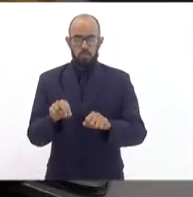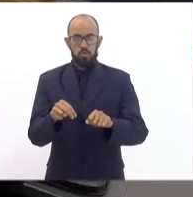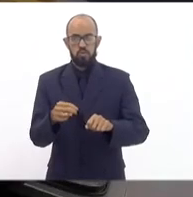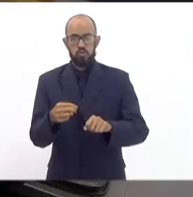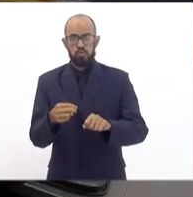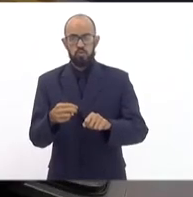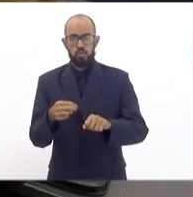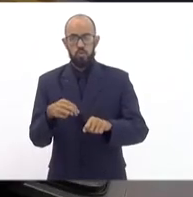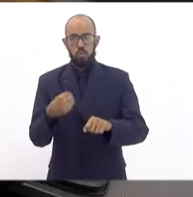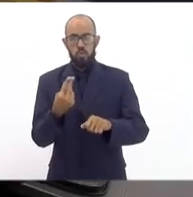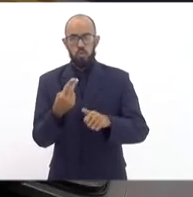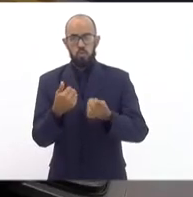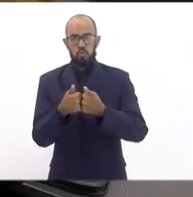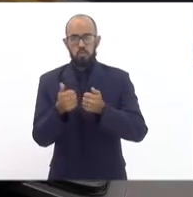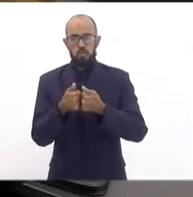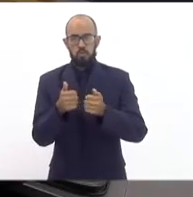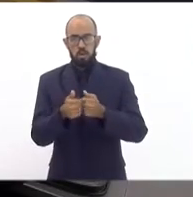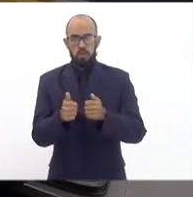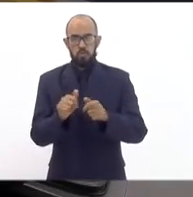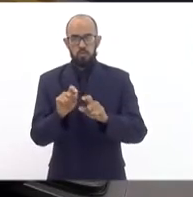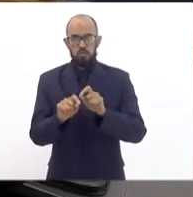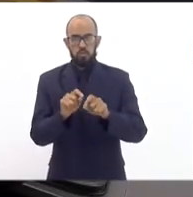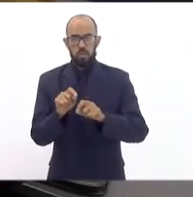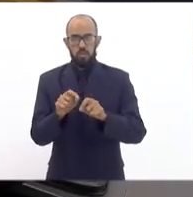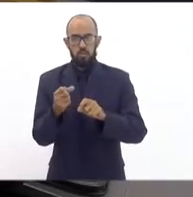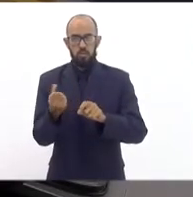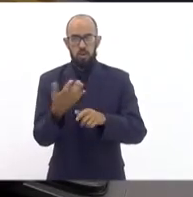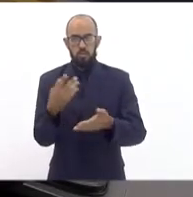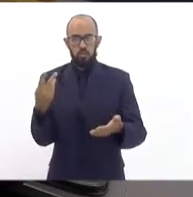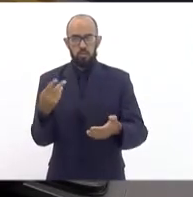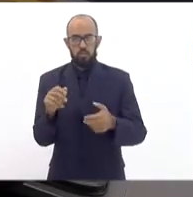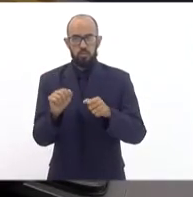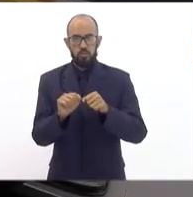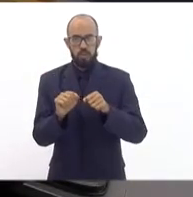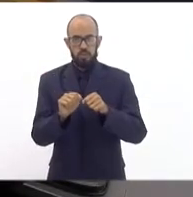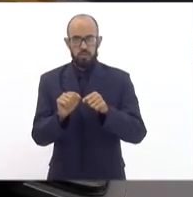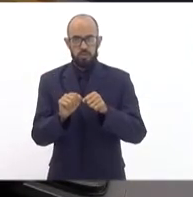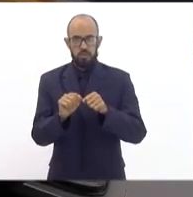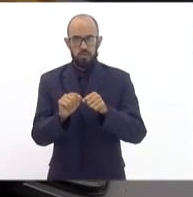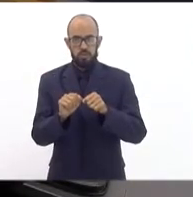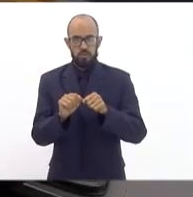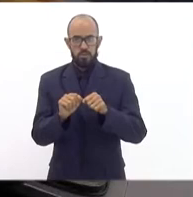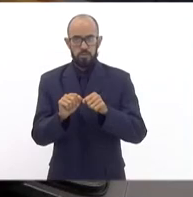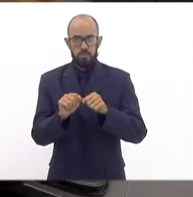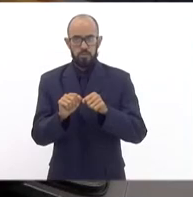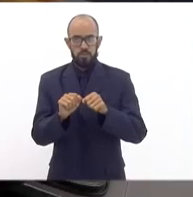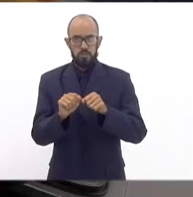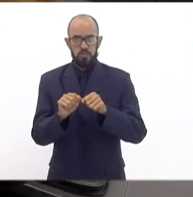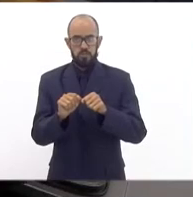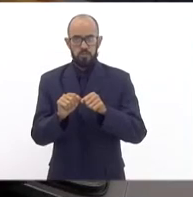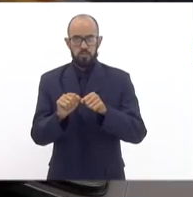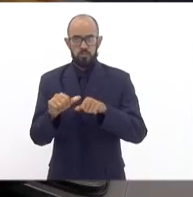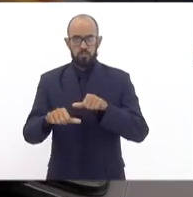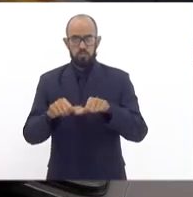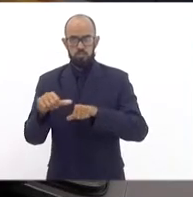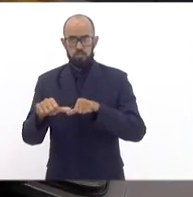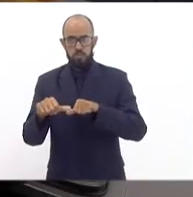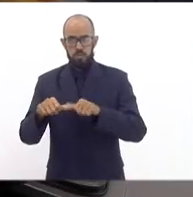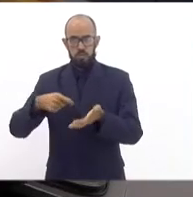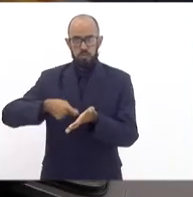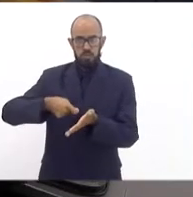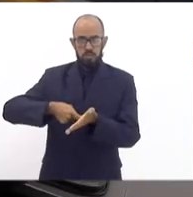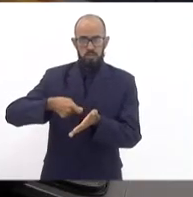de transporte, que quando vai se fazer algumas mudanças que são